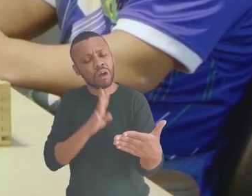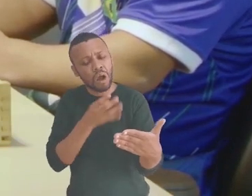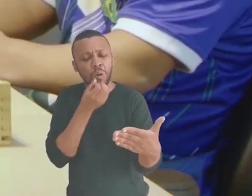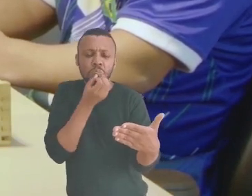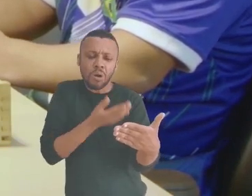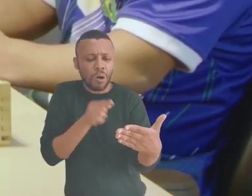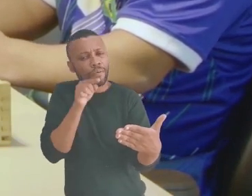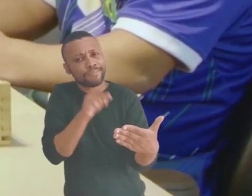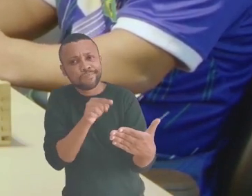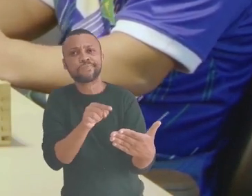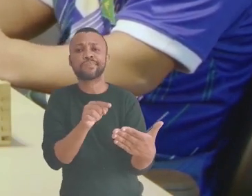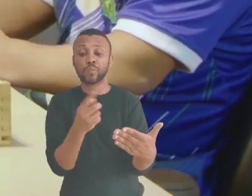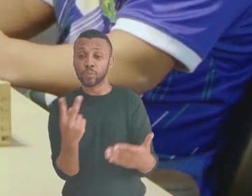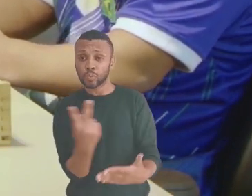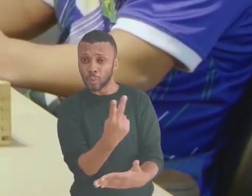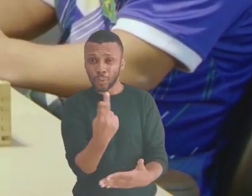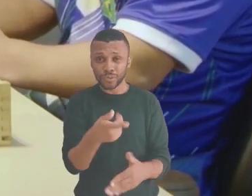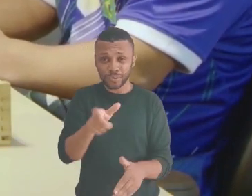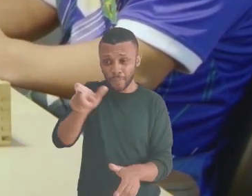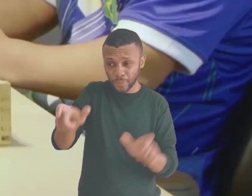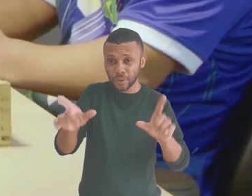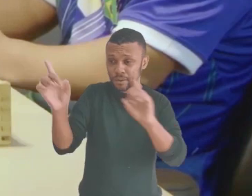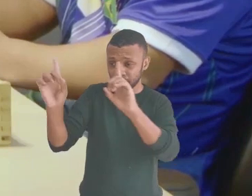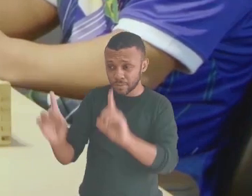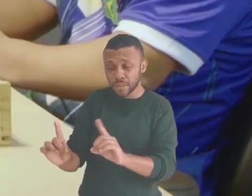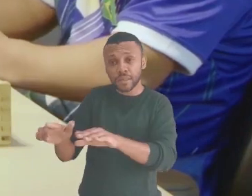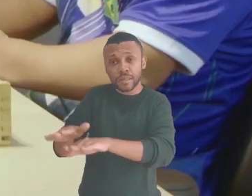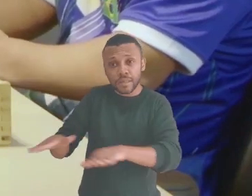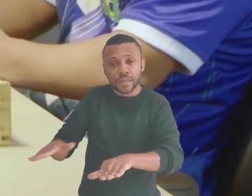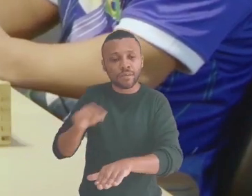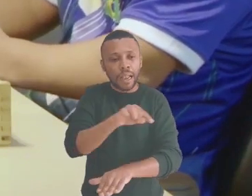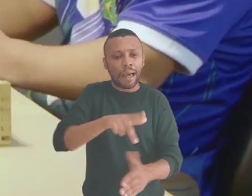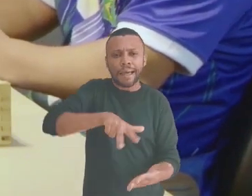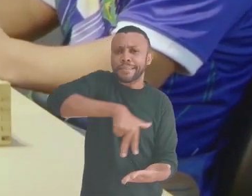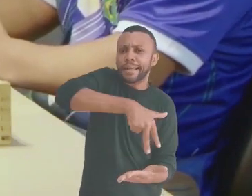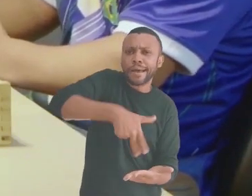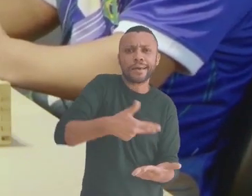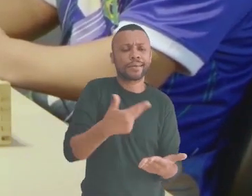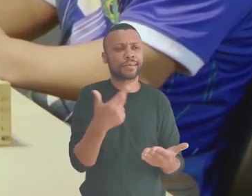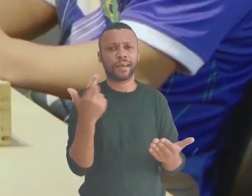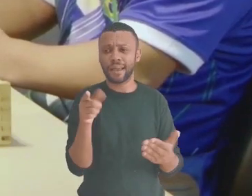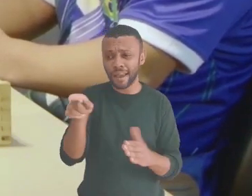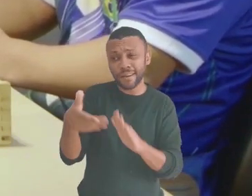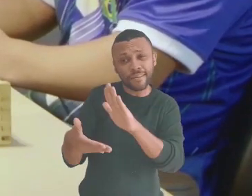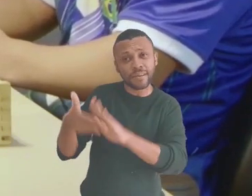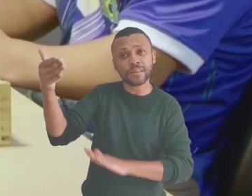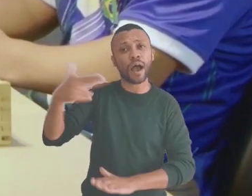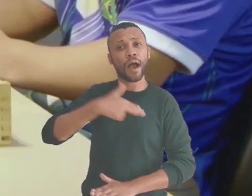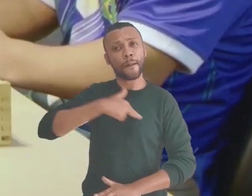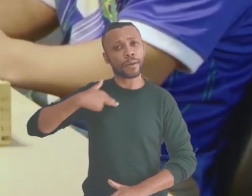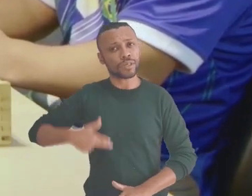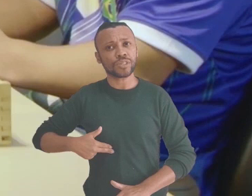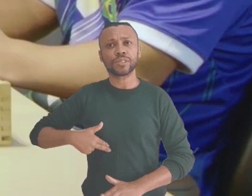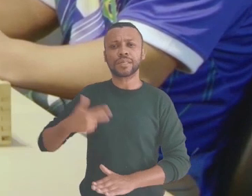Poxa vida, duas pessoas com nanismo, uma dança, faz um monte de coisa, ele vai lá para a China daqui a pouco, e